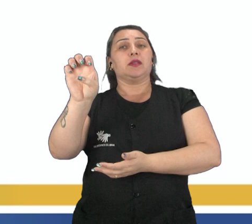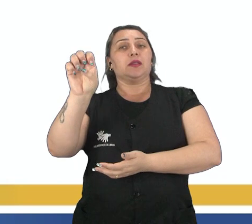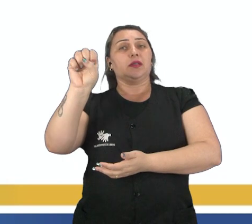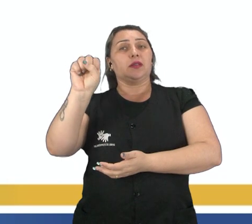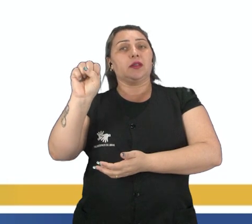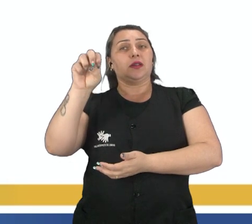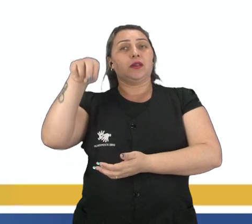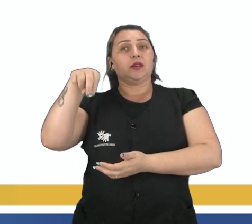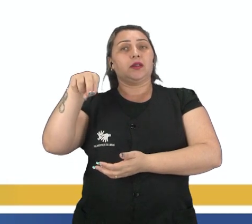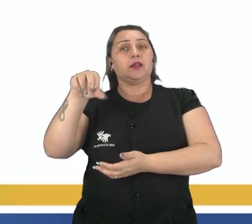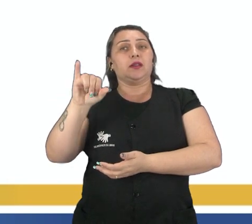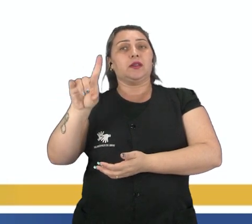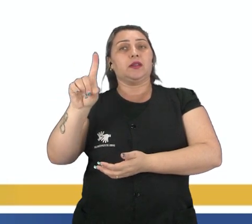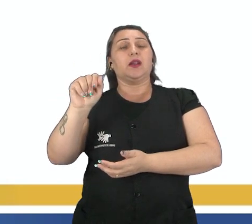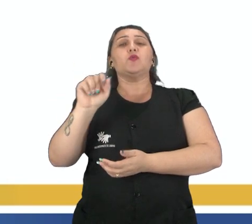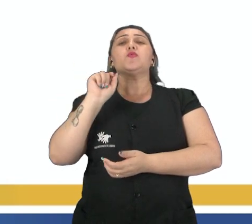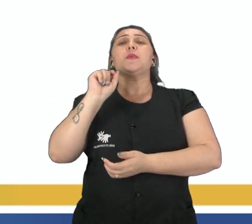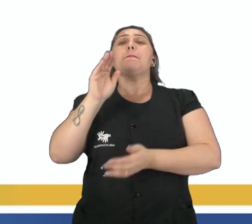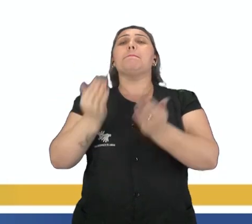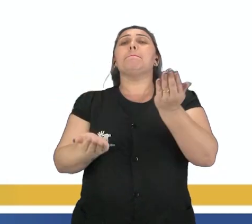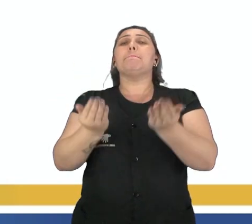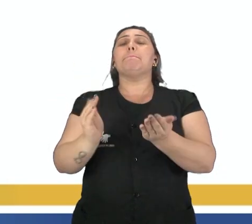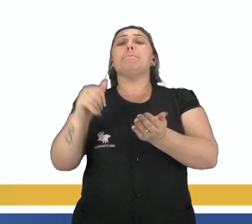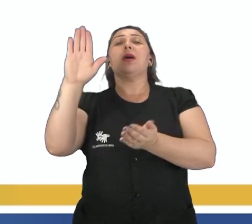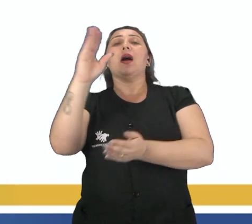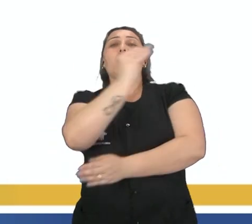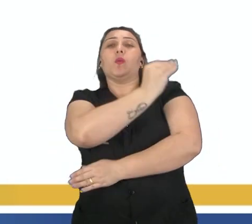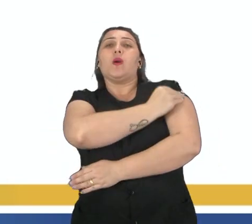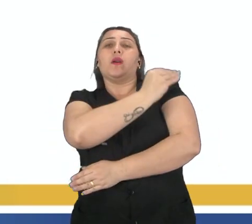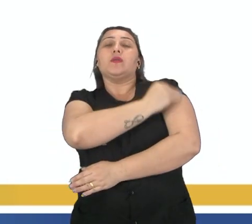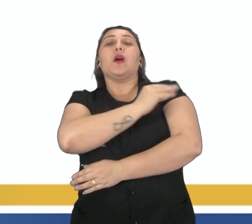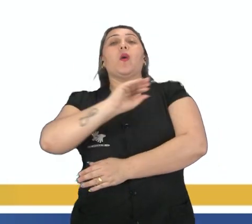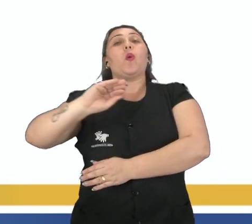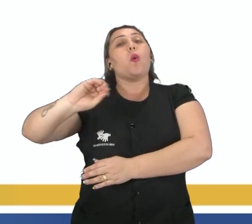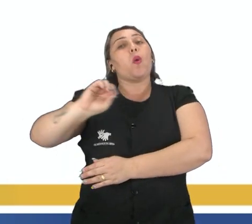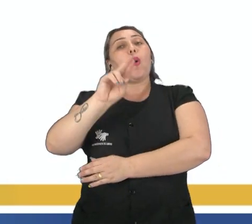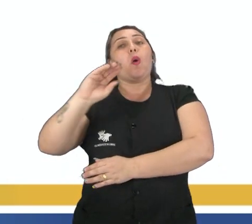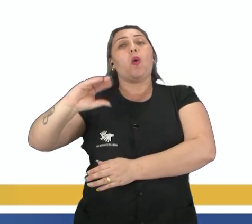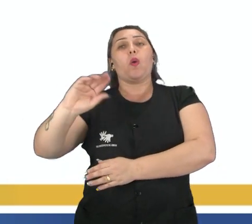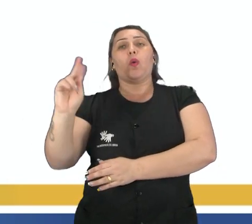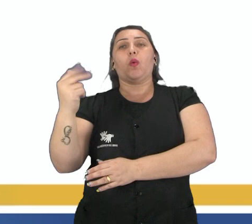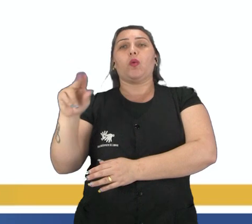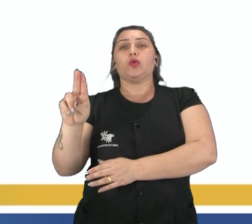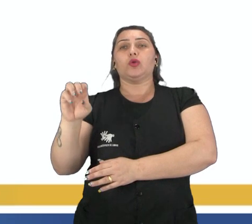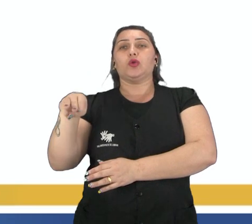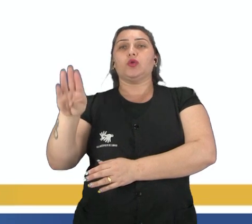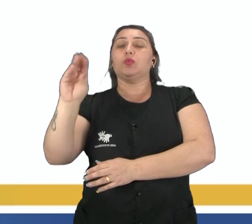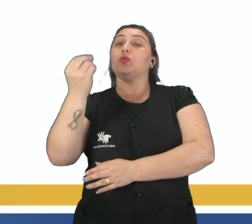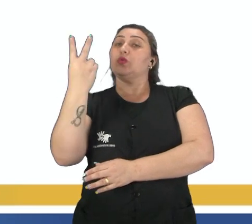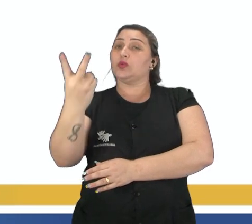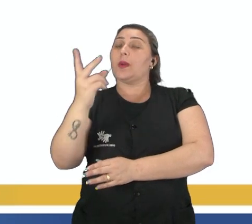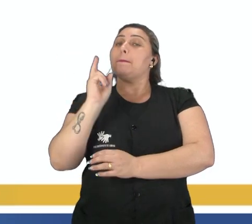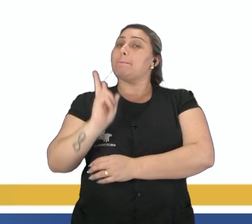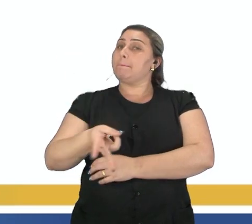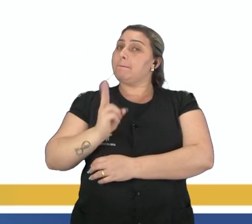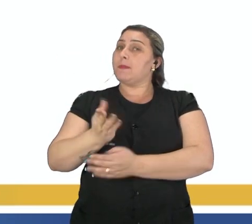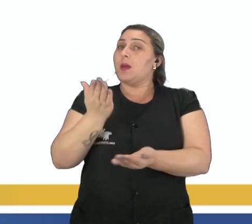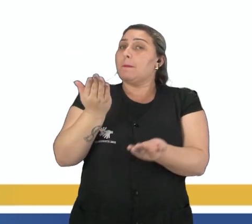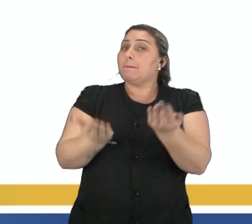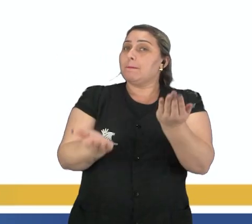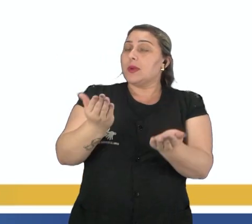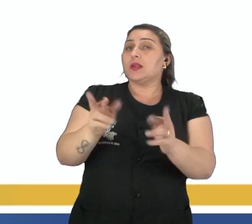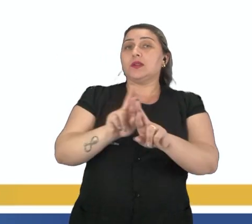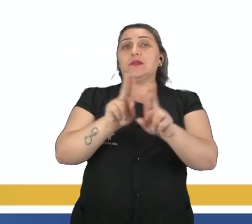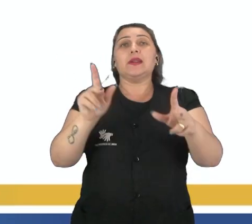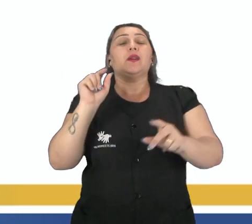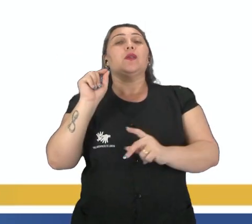gente tem até aquela pegadinha, o que pesa mais, 1 quilo de algodão ou 1 quilo de chumbo? Na verdade, os dois vão ter o mesmo peso. A diferença